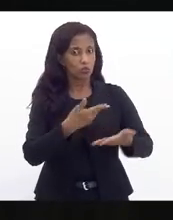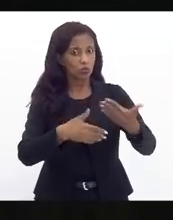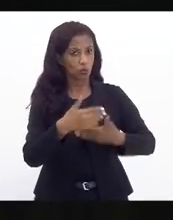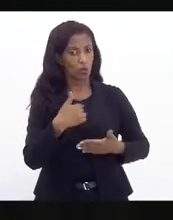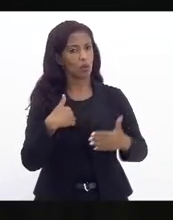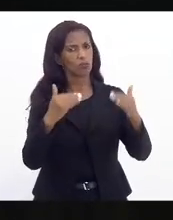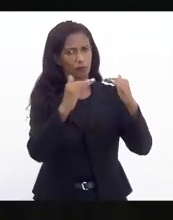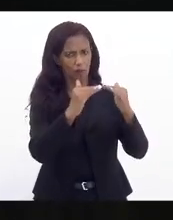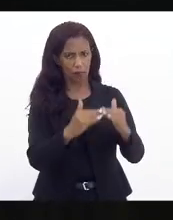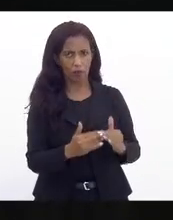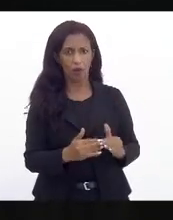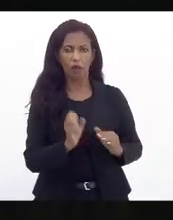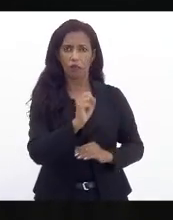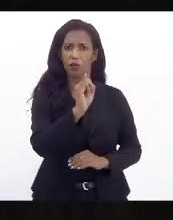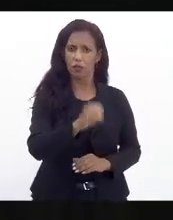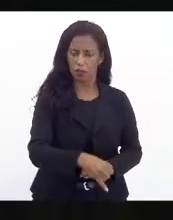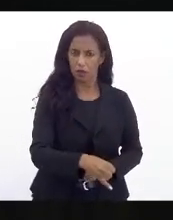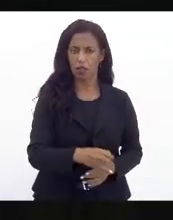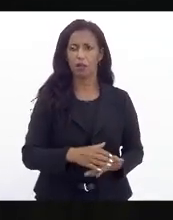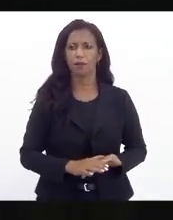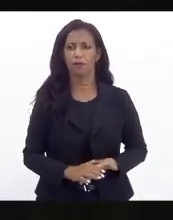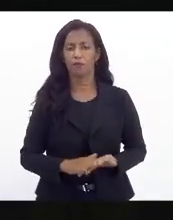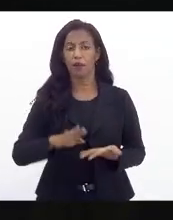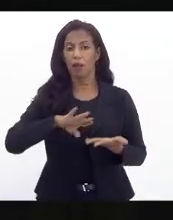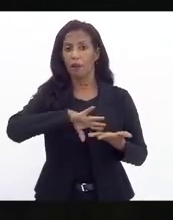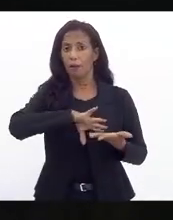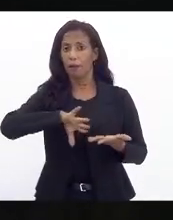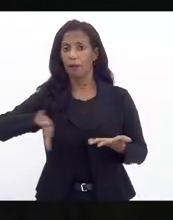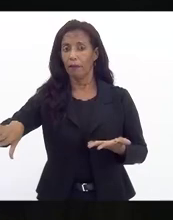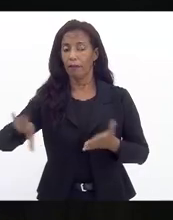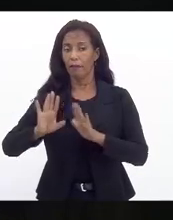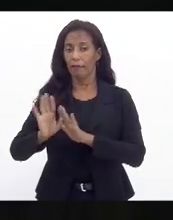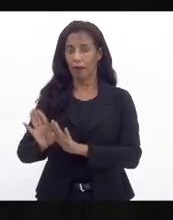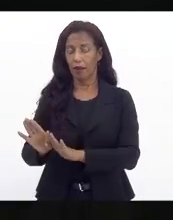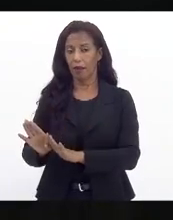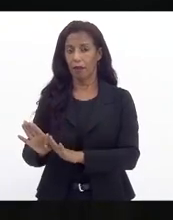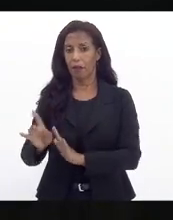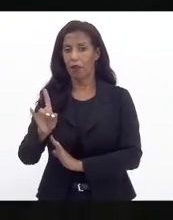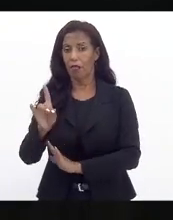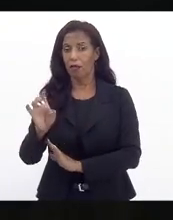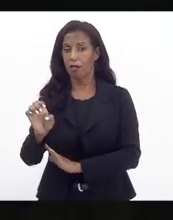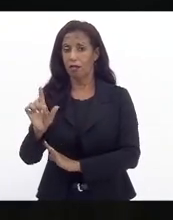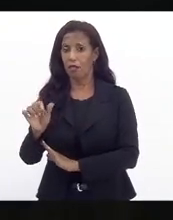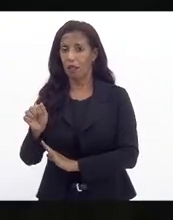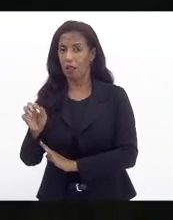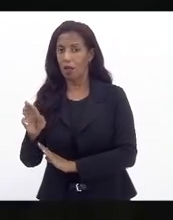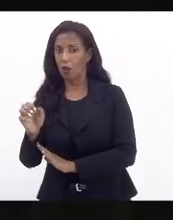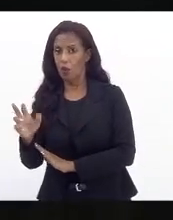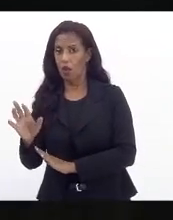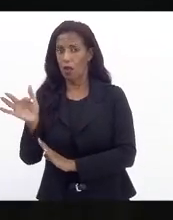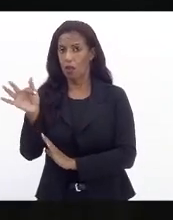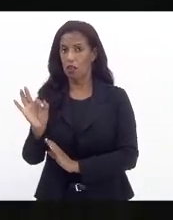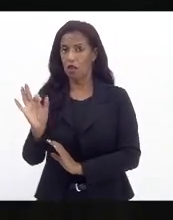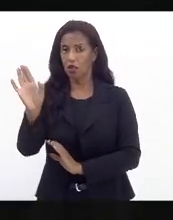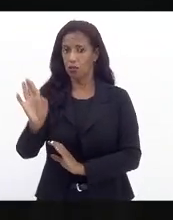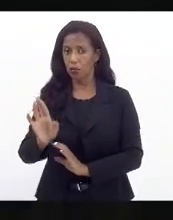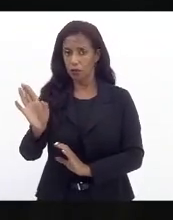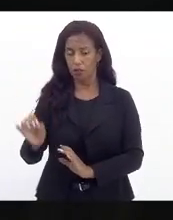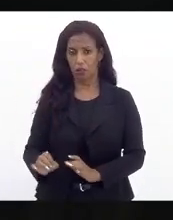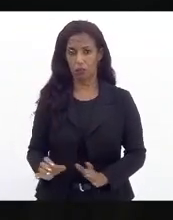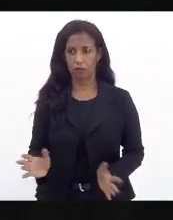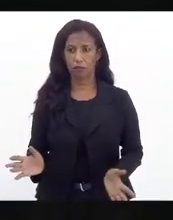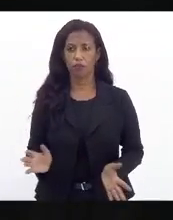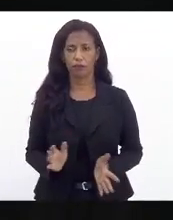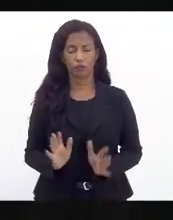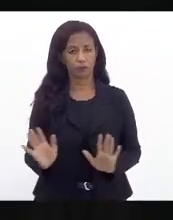sou favorável de fazer atrelada para acabar aquela maldita operação Delaware que custa 10% ao ano podendo custar 2